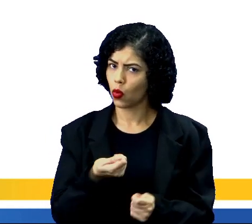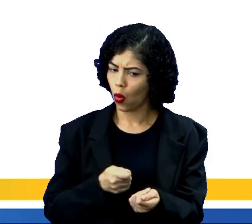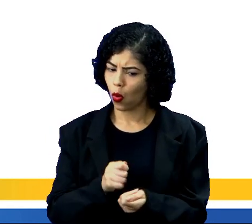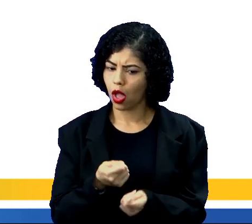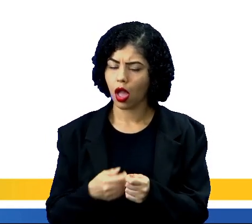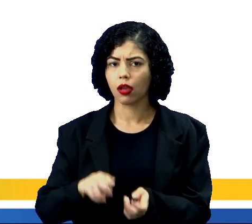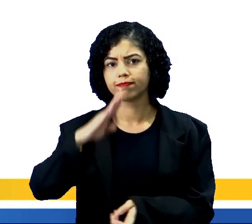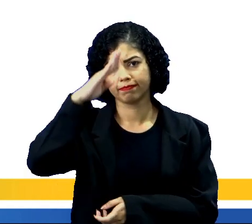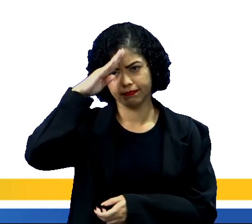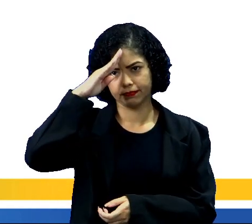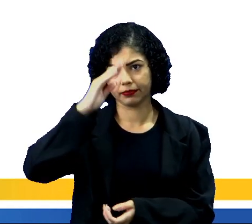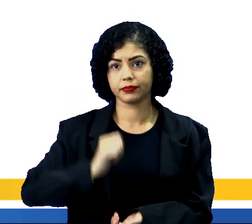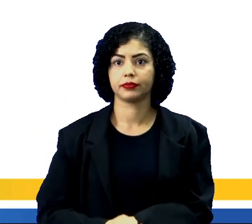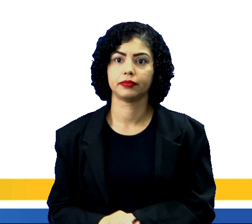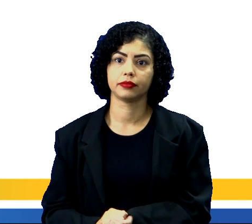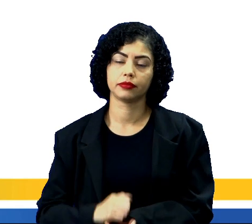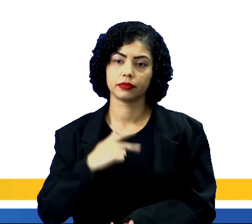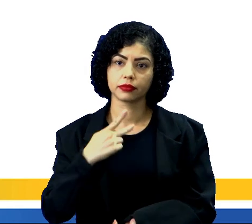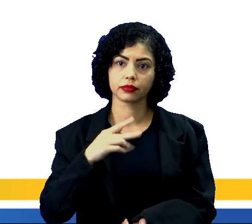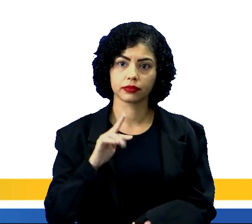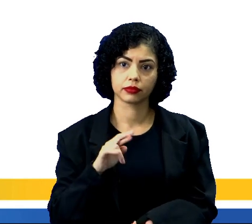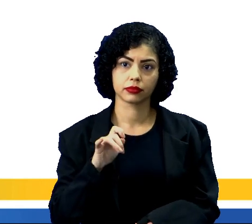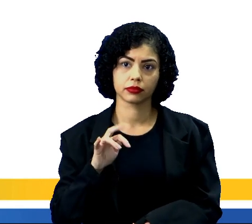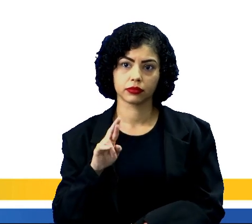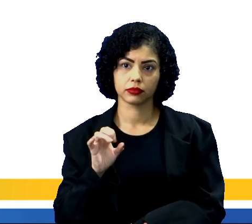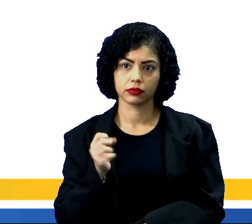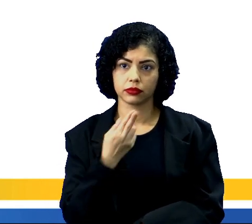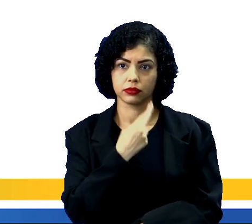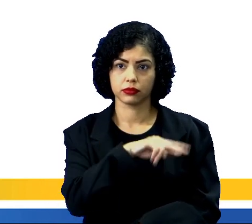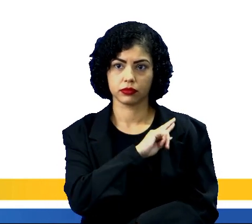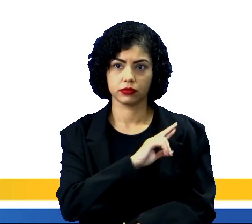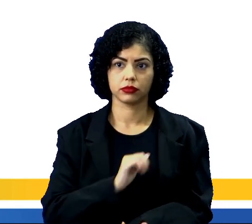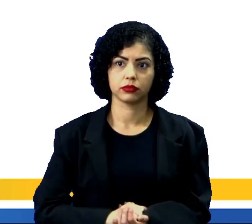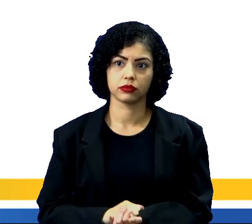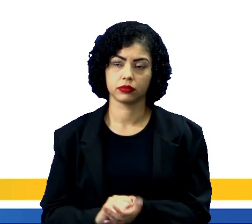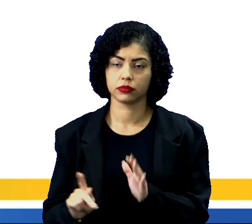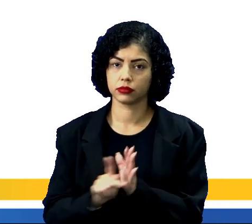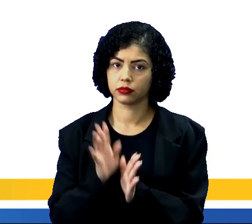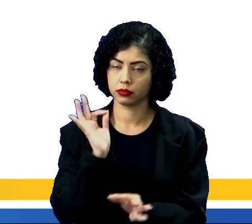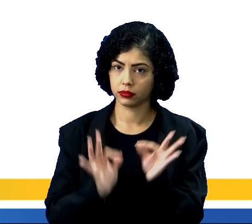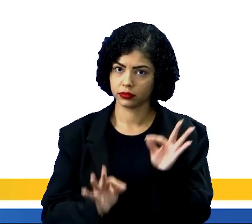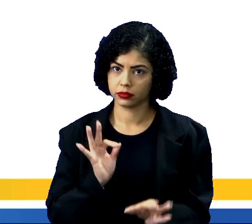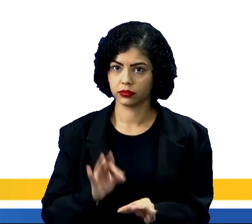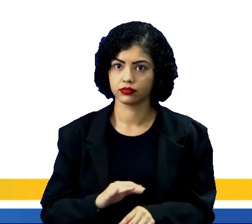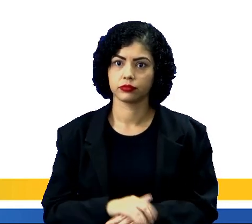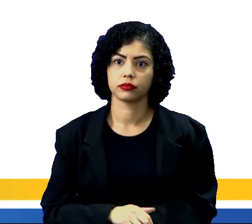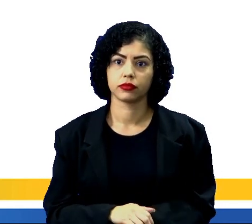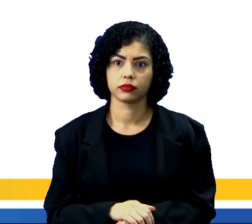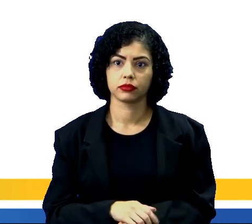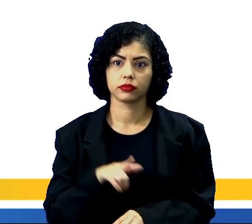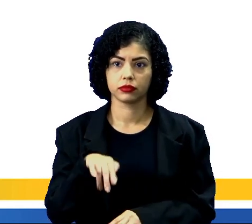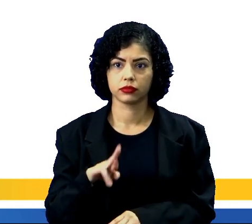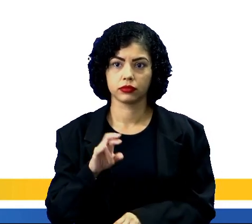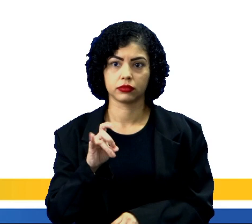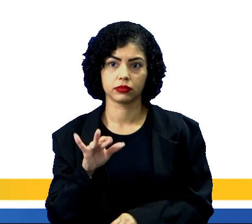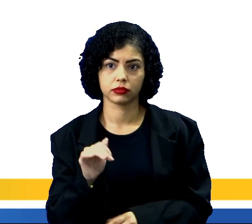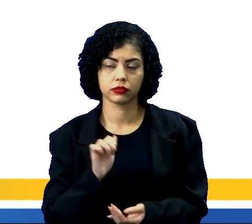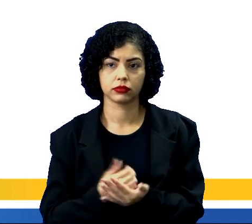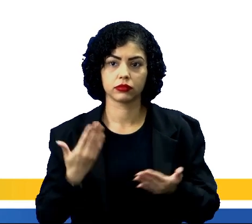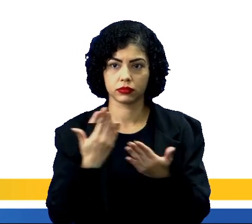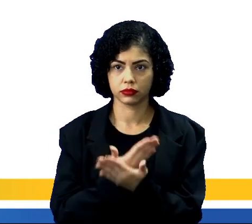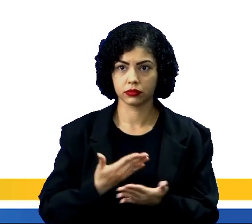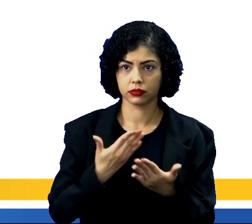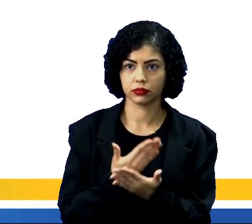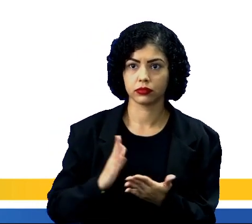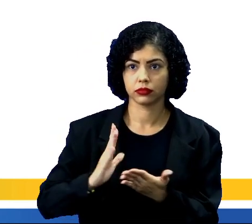o exército, os pretores, que eram os responsáveis pela aplicação da justiça, os questores, que cuidavam